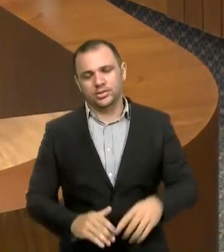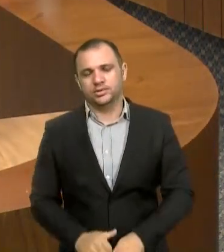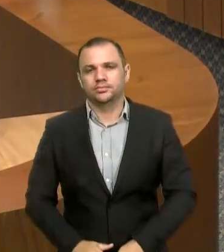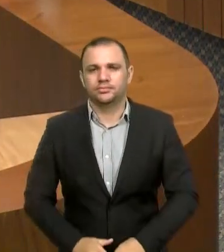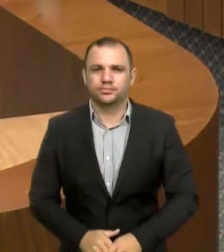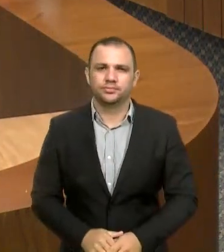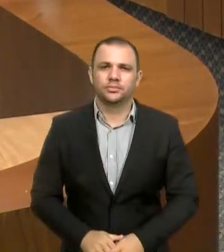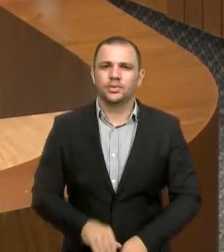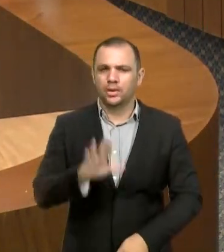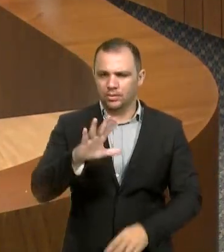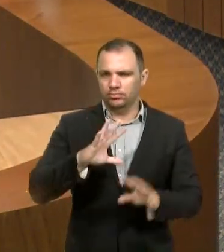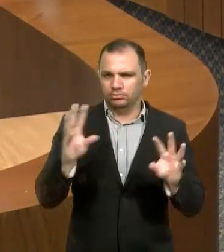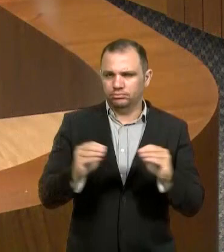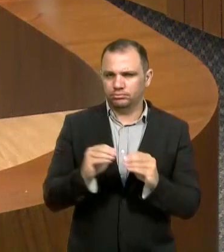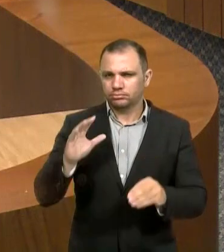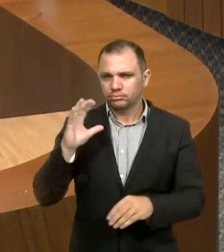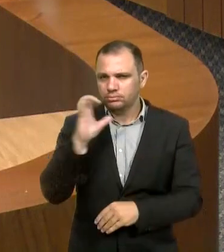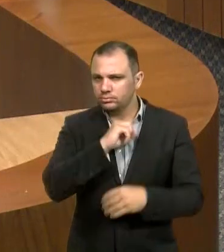rapidamente, deputado Rodrigo Lago,